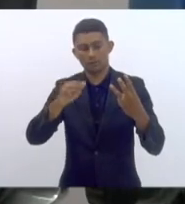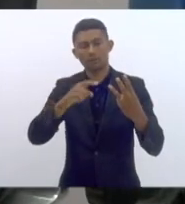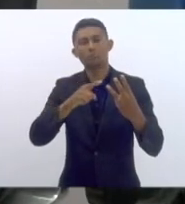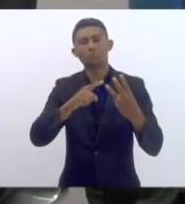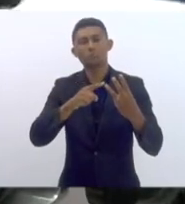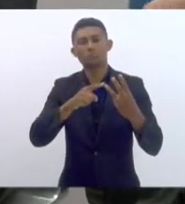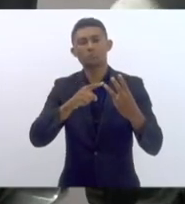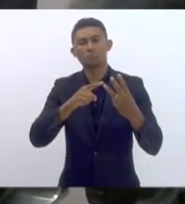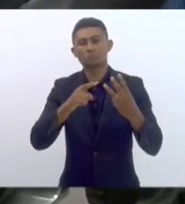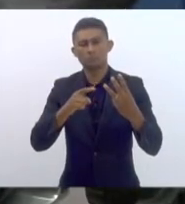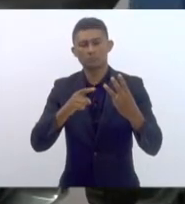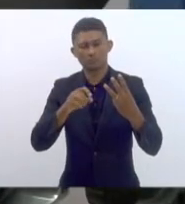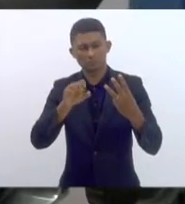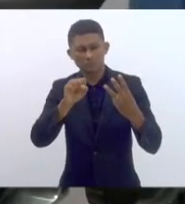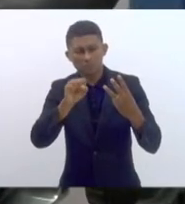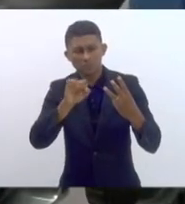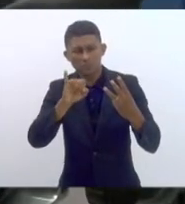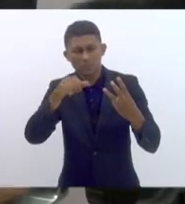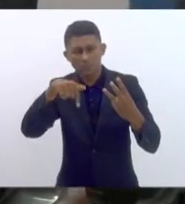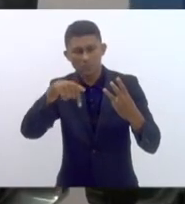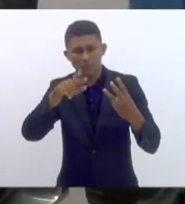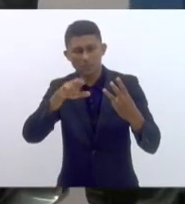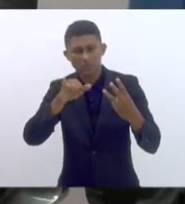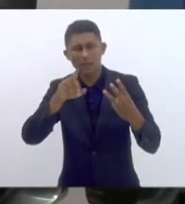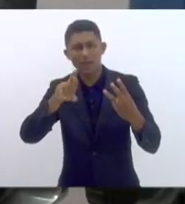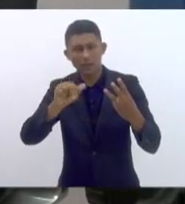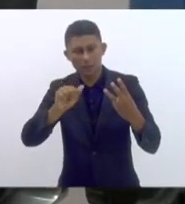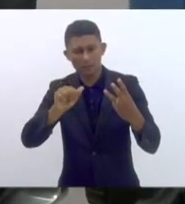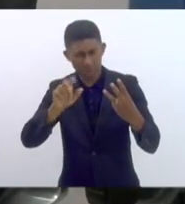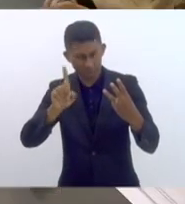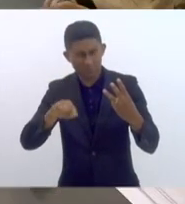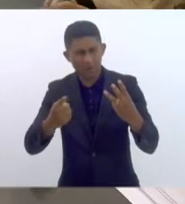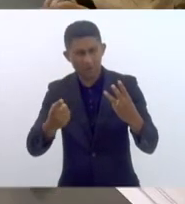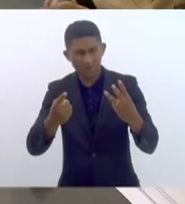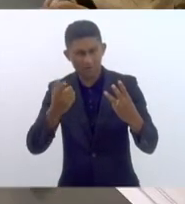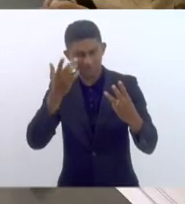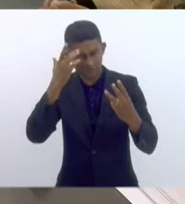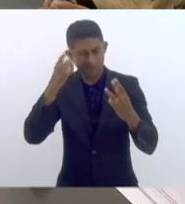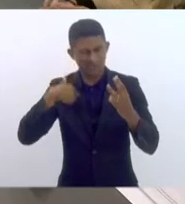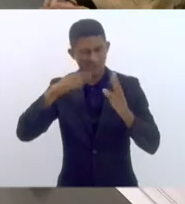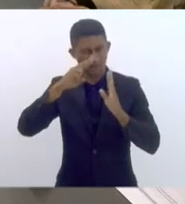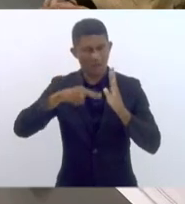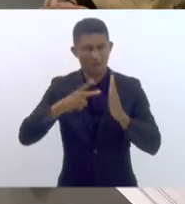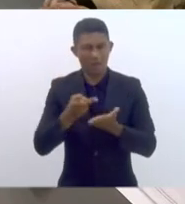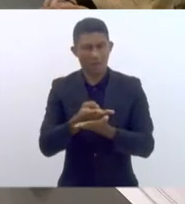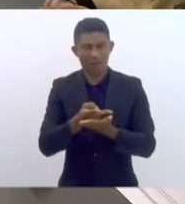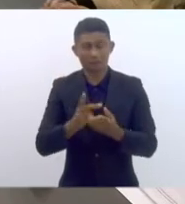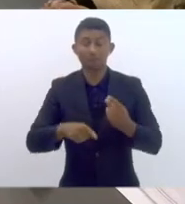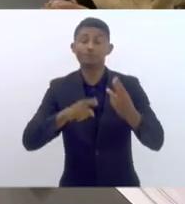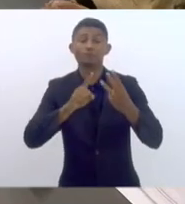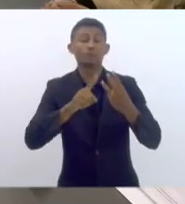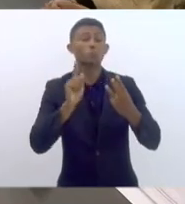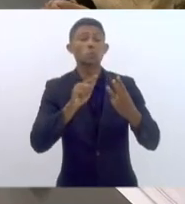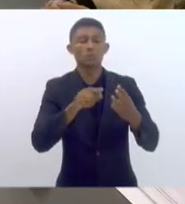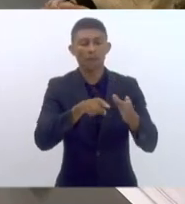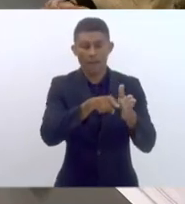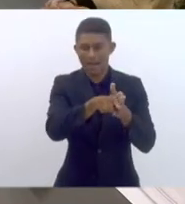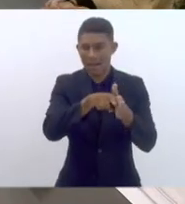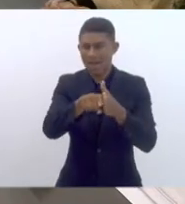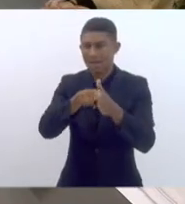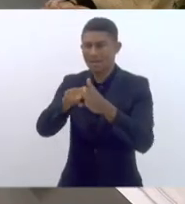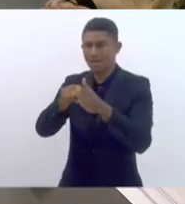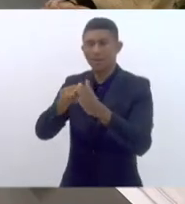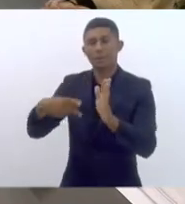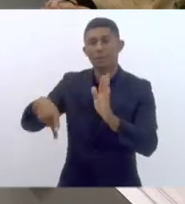Márcia, é Sequeira mesmo? Eu podia estar lendo errado. Analista de controle externo do nosso